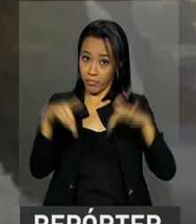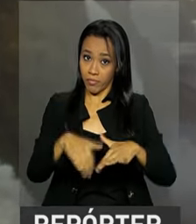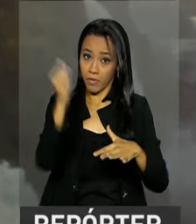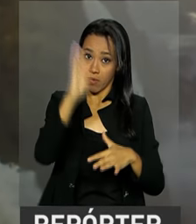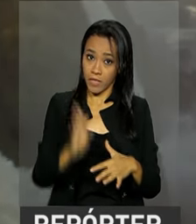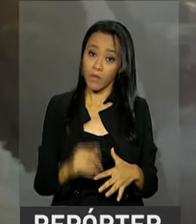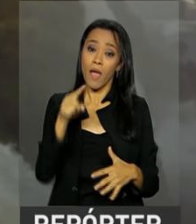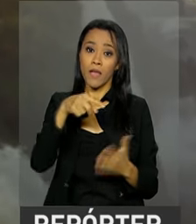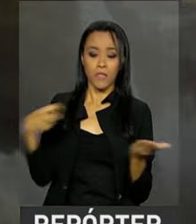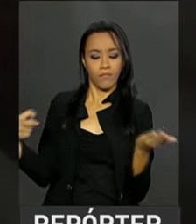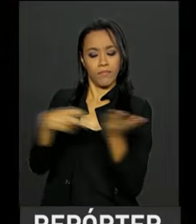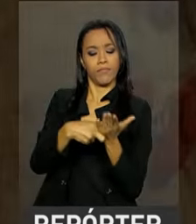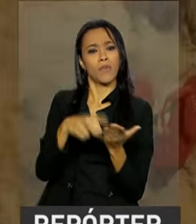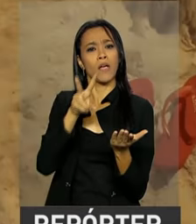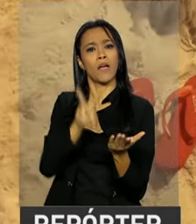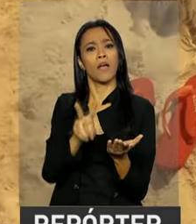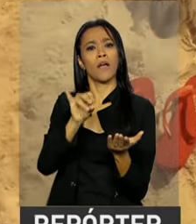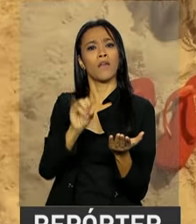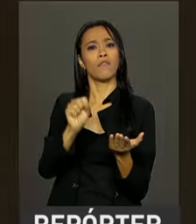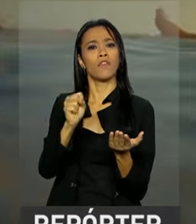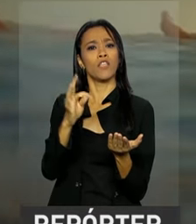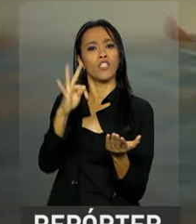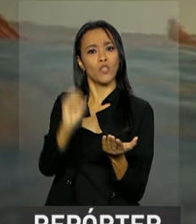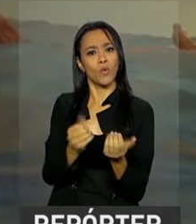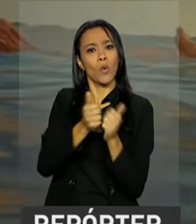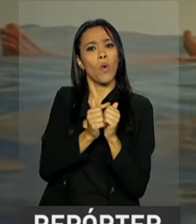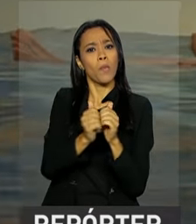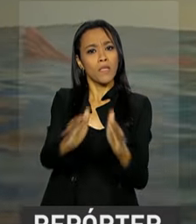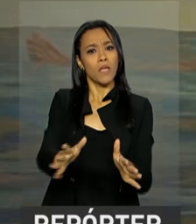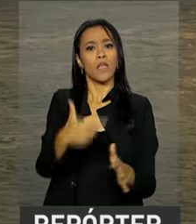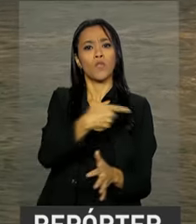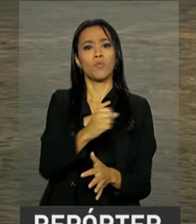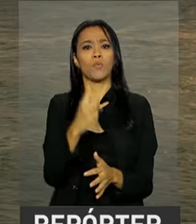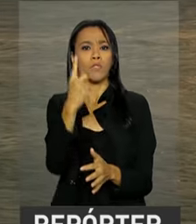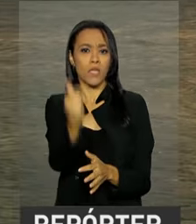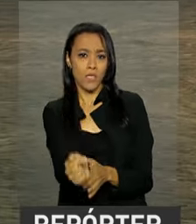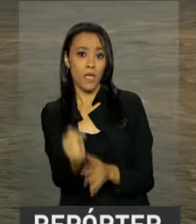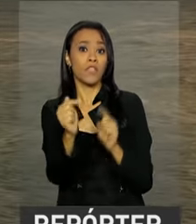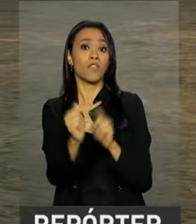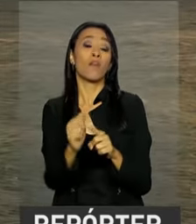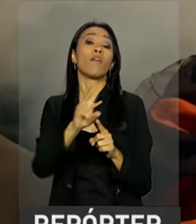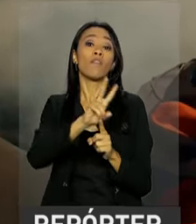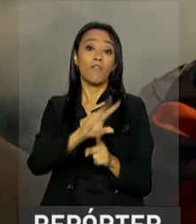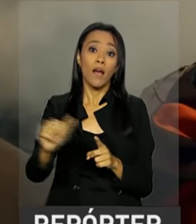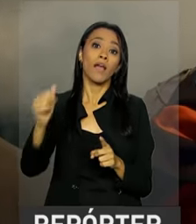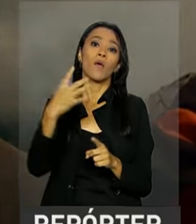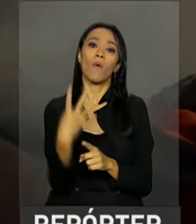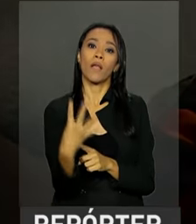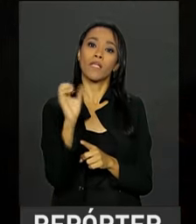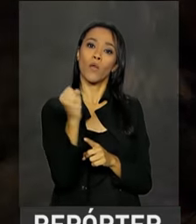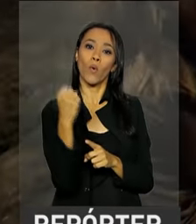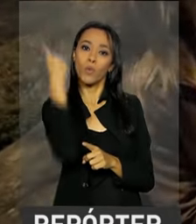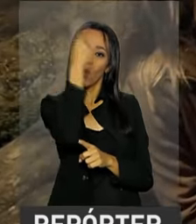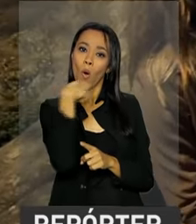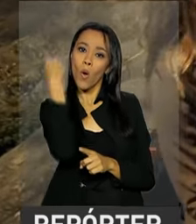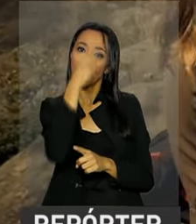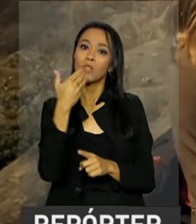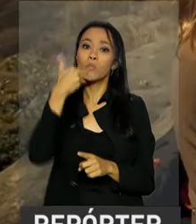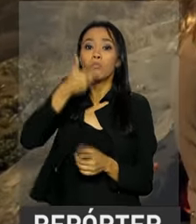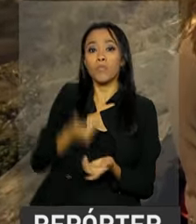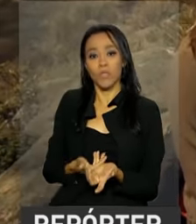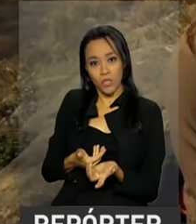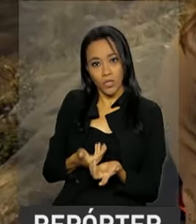do visto eletrônico, prevista para ocorrer ainda em 2017, diminui para 48 horas o prazo de